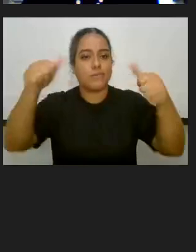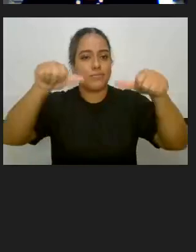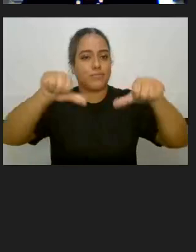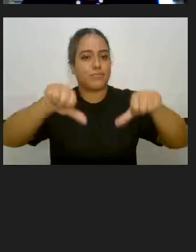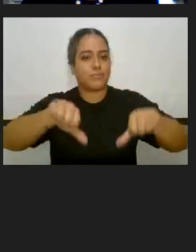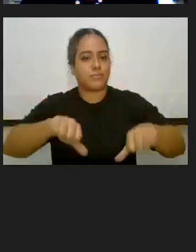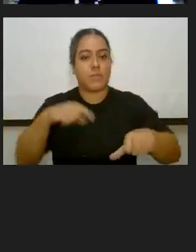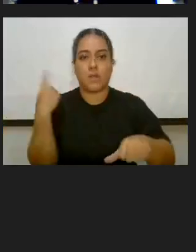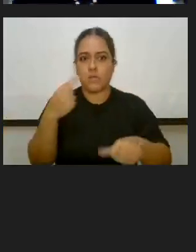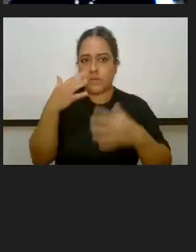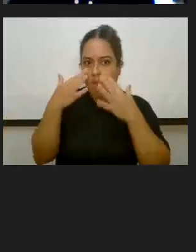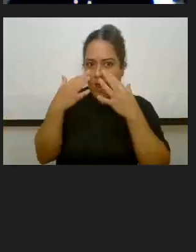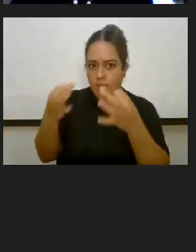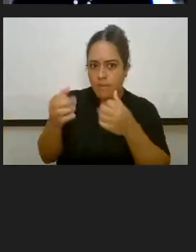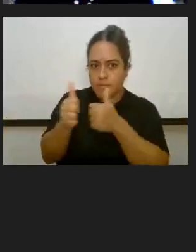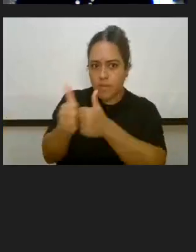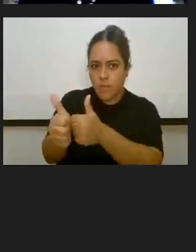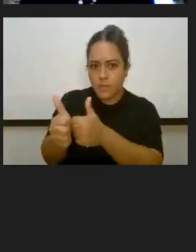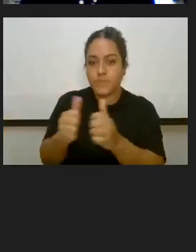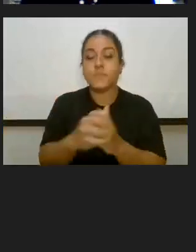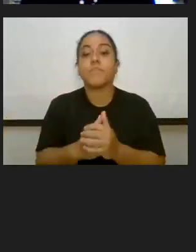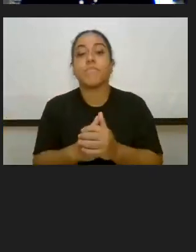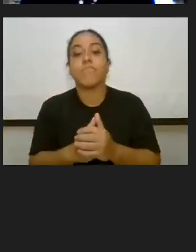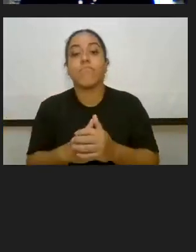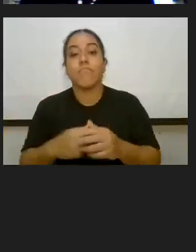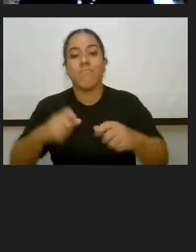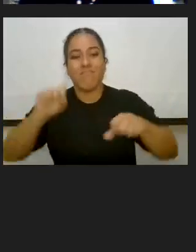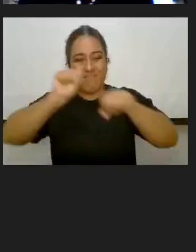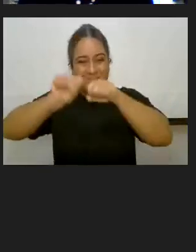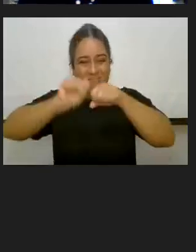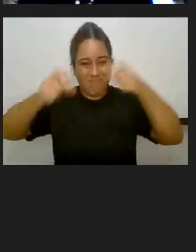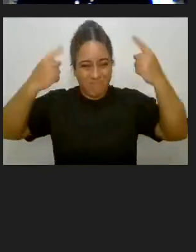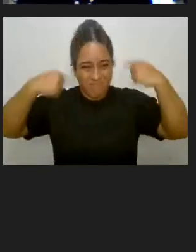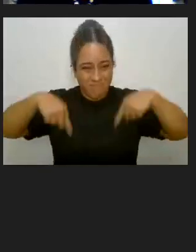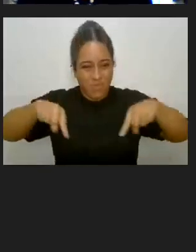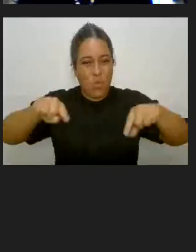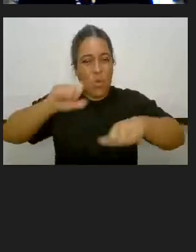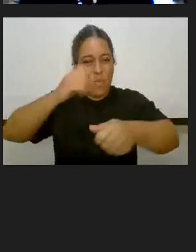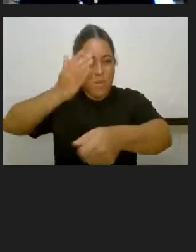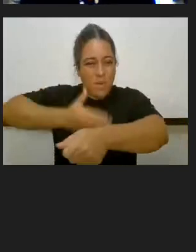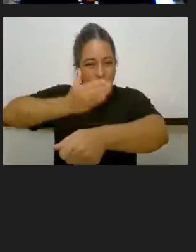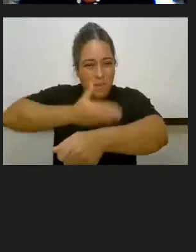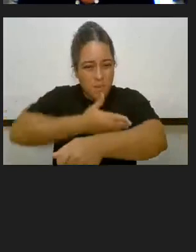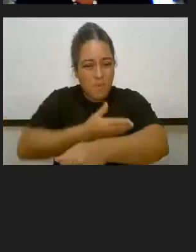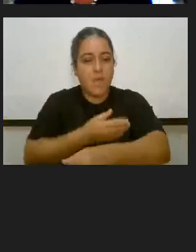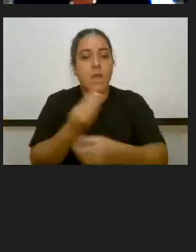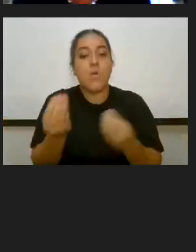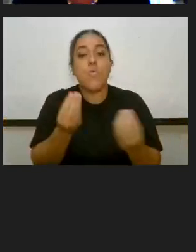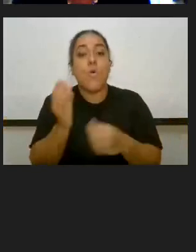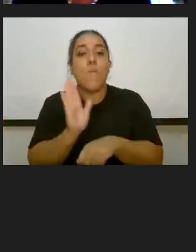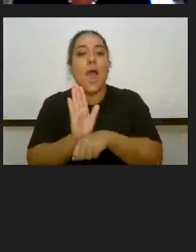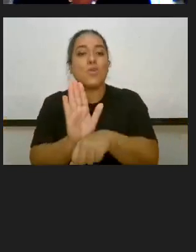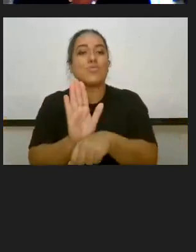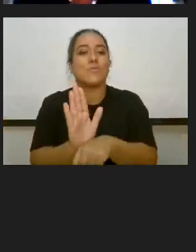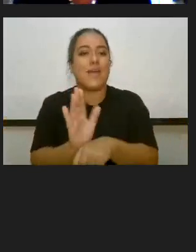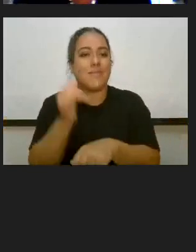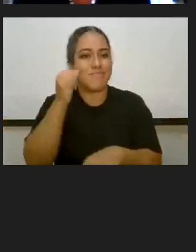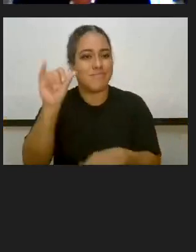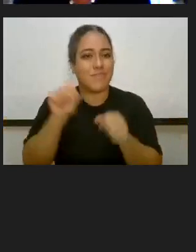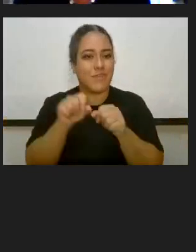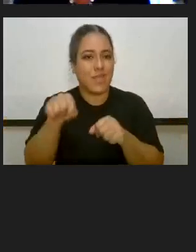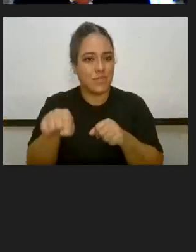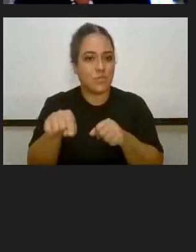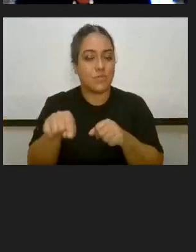atento. A autolesão, ela, o que fazer para ajudar? Basicamente, gente, toda